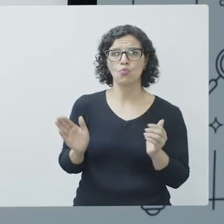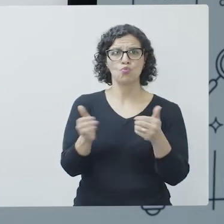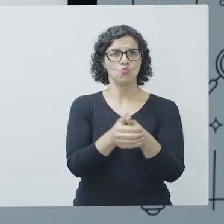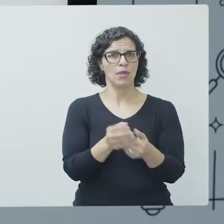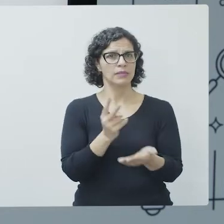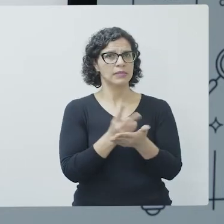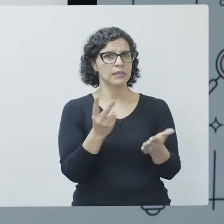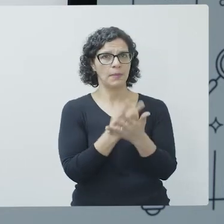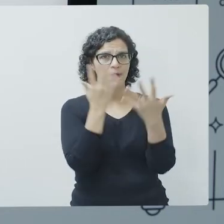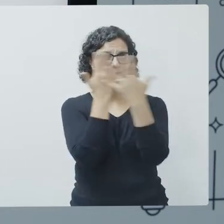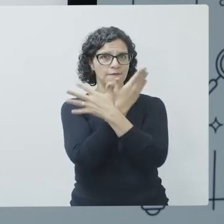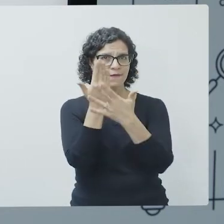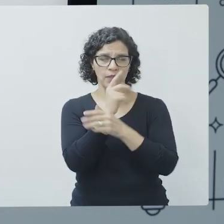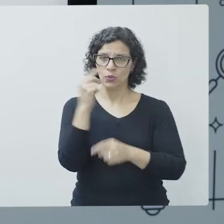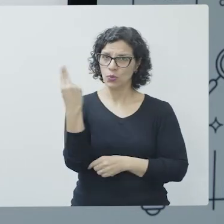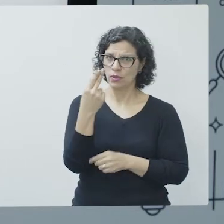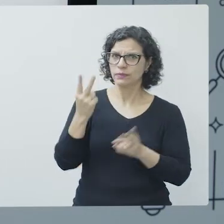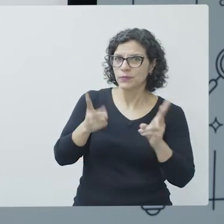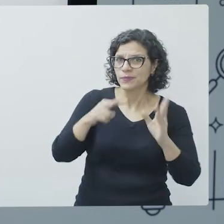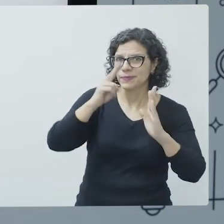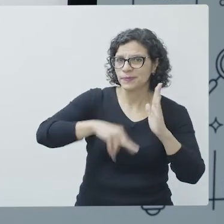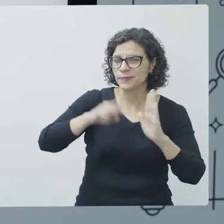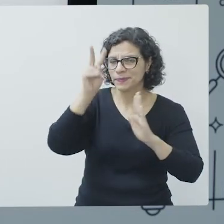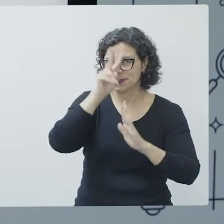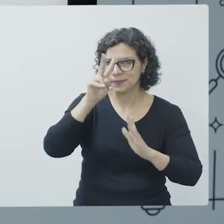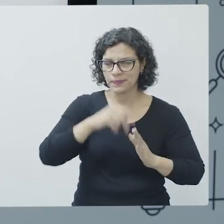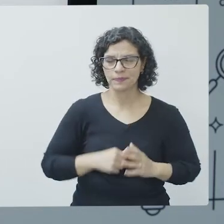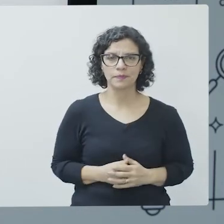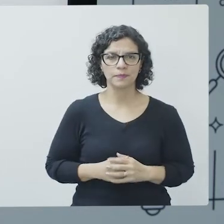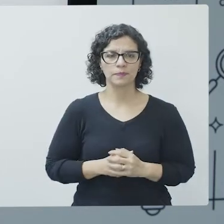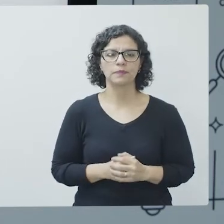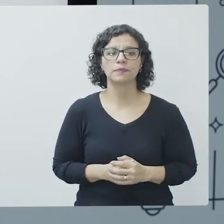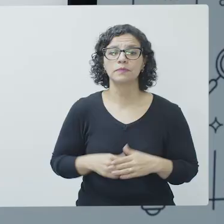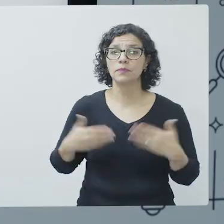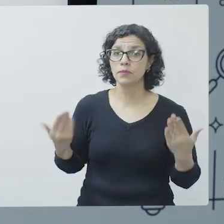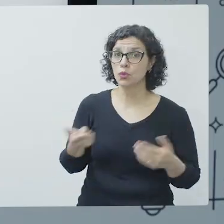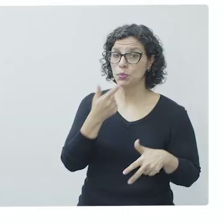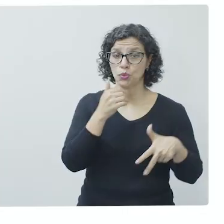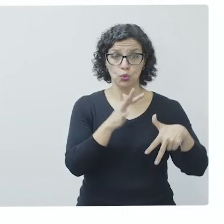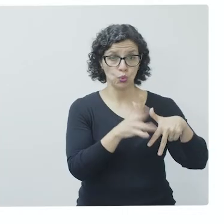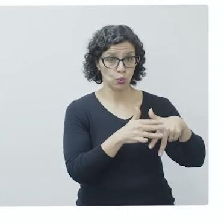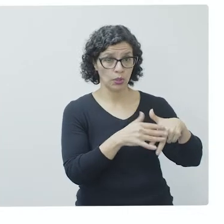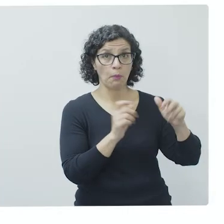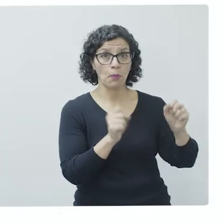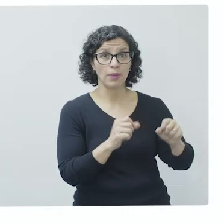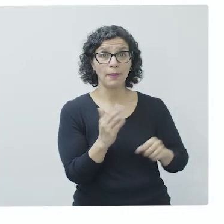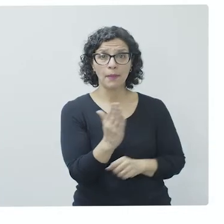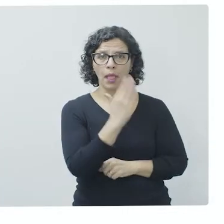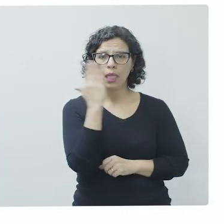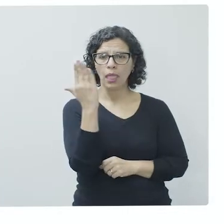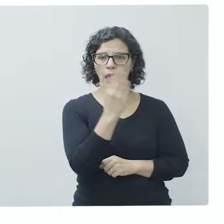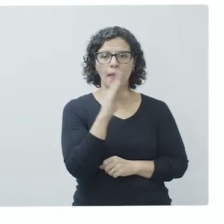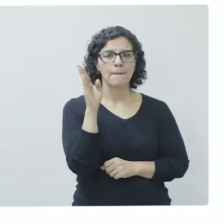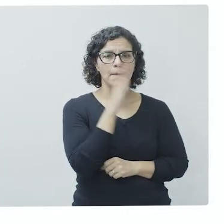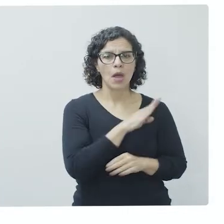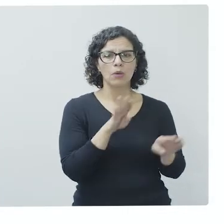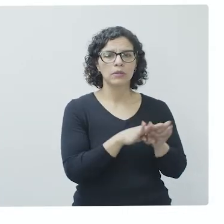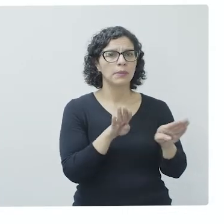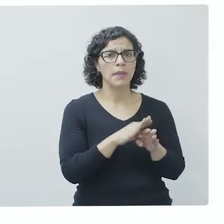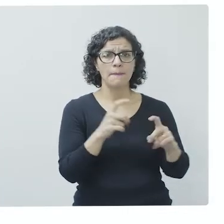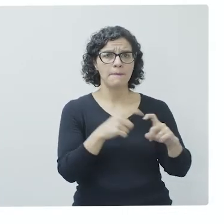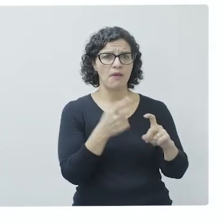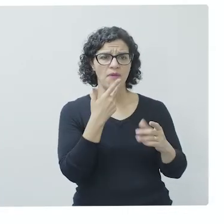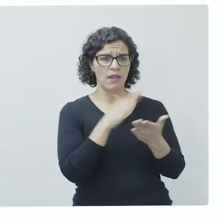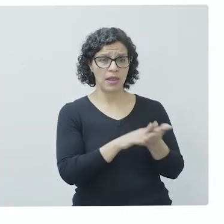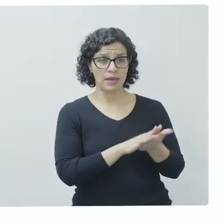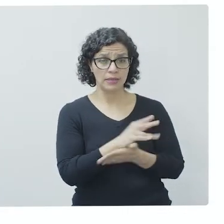ficar invisível. Mas vamos continuar a nossa história. O doente podia estar muito mal e já